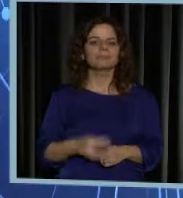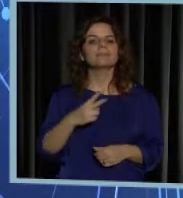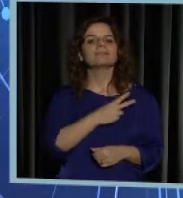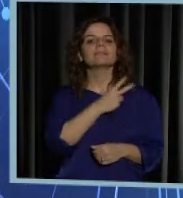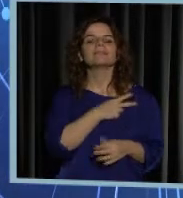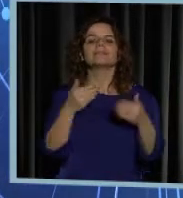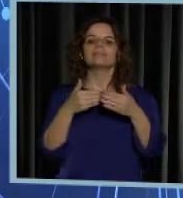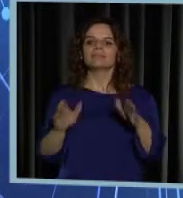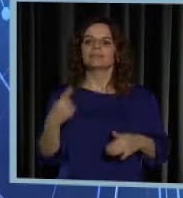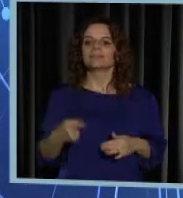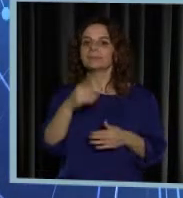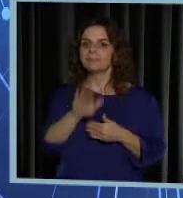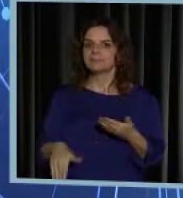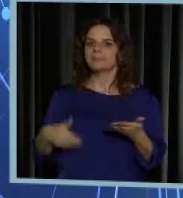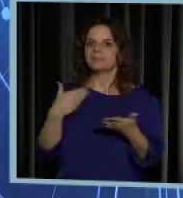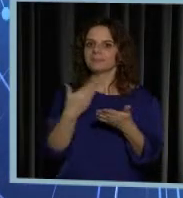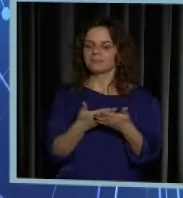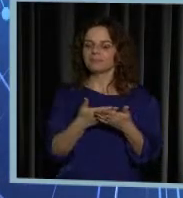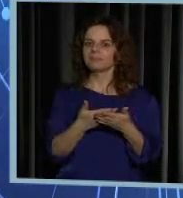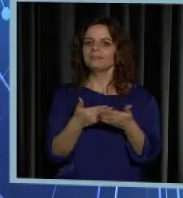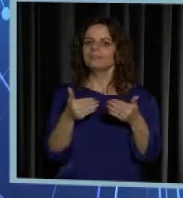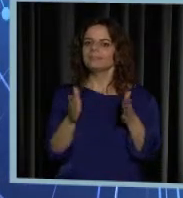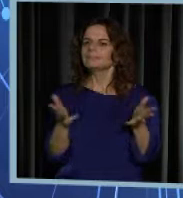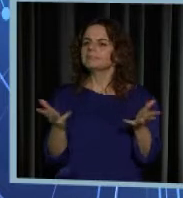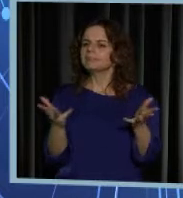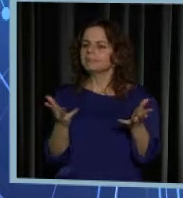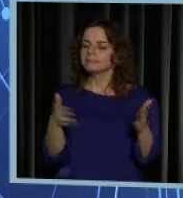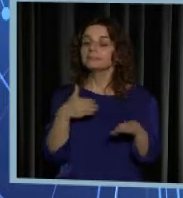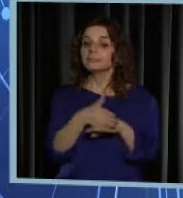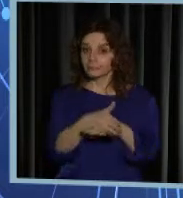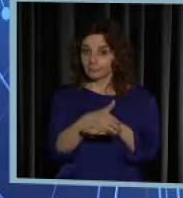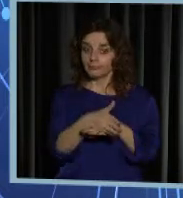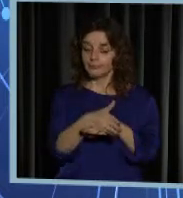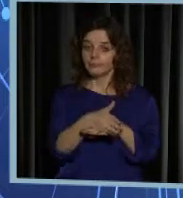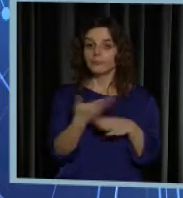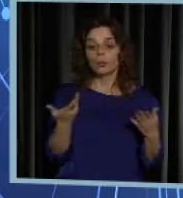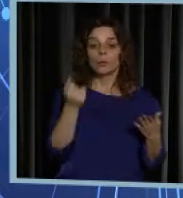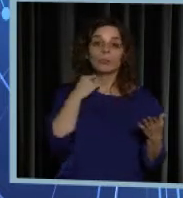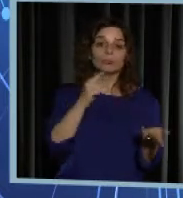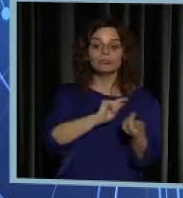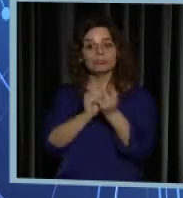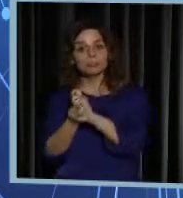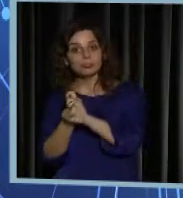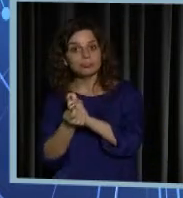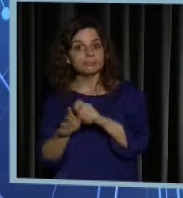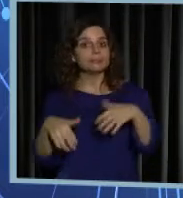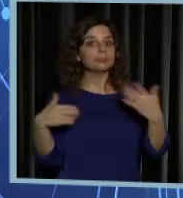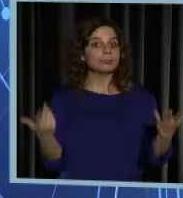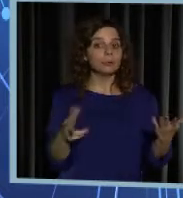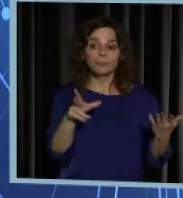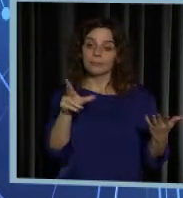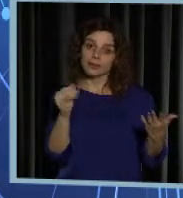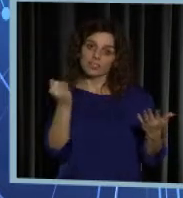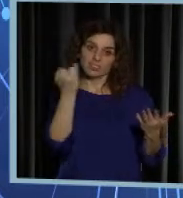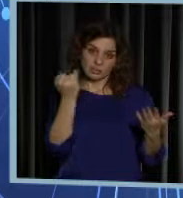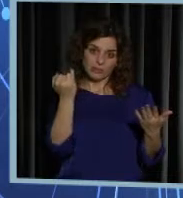A Universidade Aberta tem candidaturas abertas para o acesso direto, mudanças de curso, mudanças de